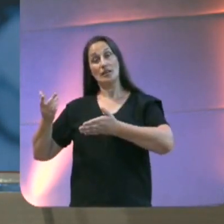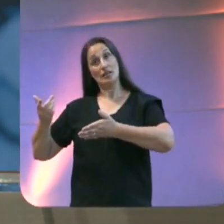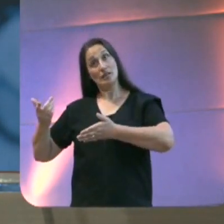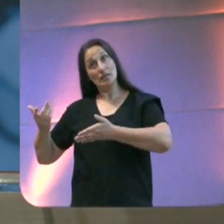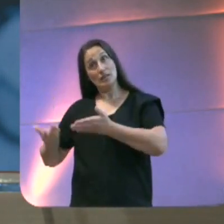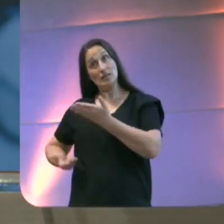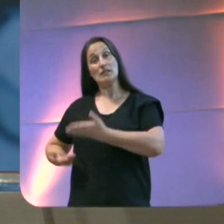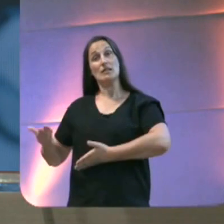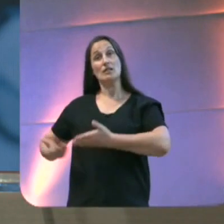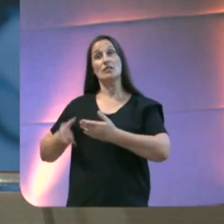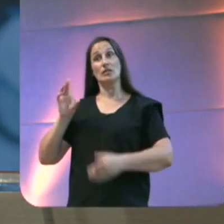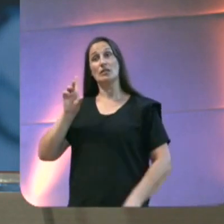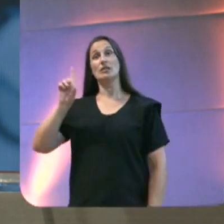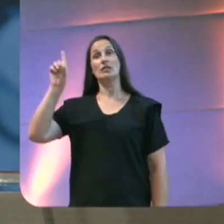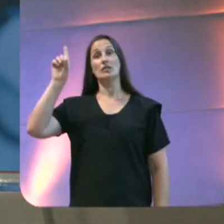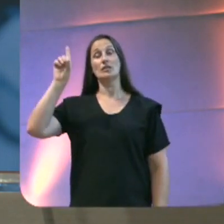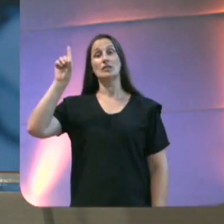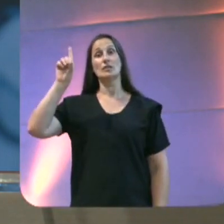dá trabalho.